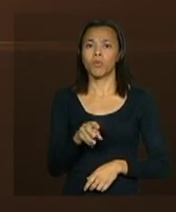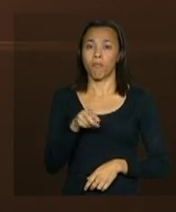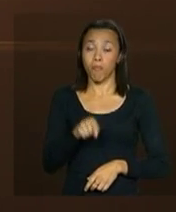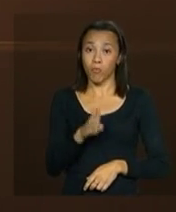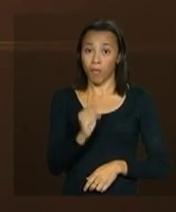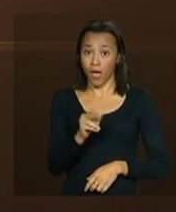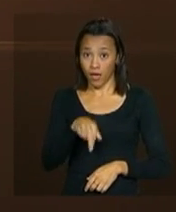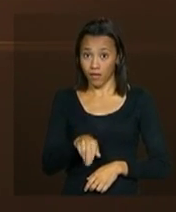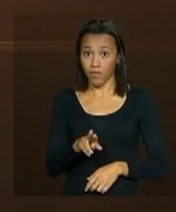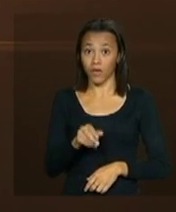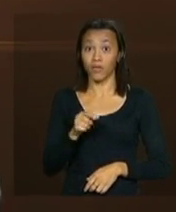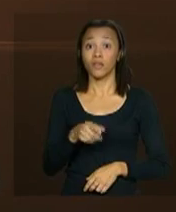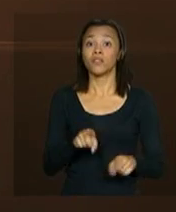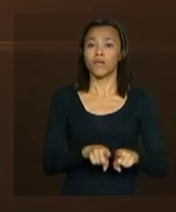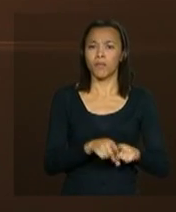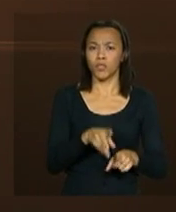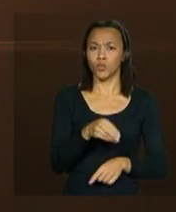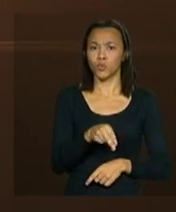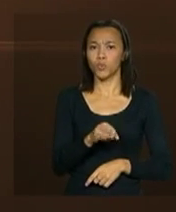youtube.com/tvnbr,